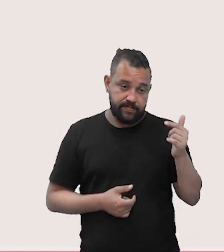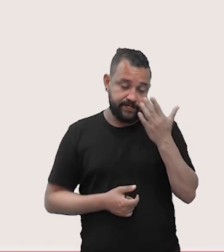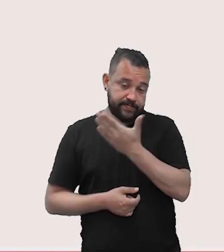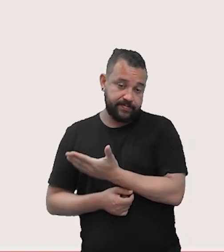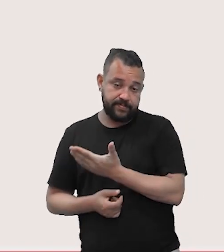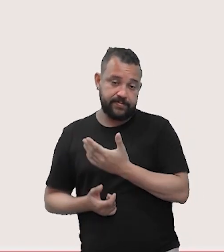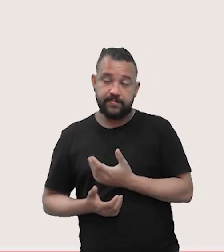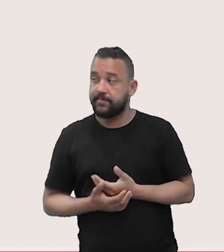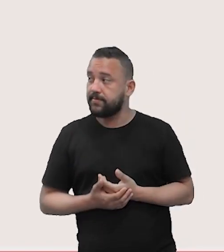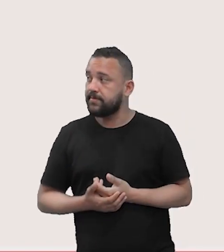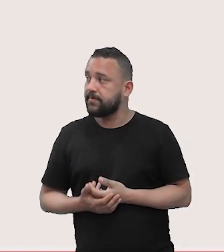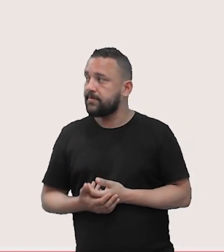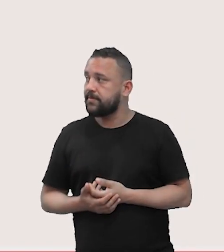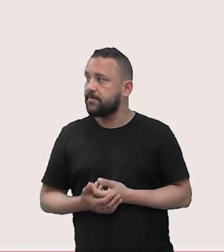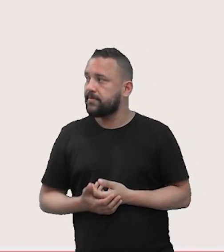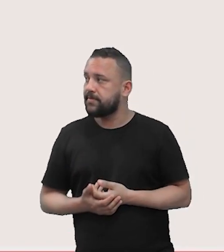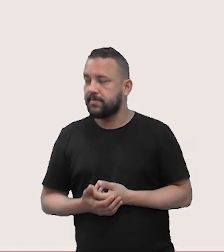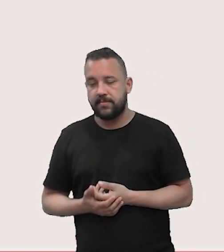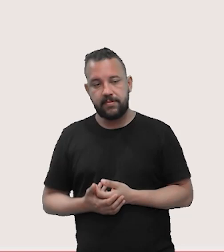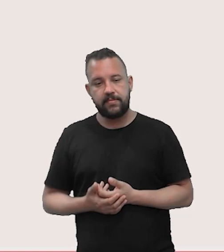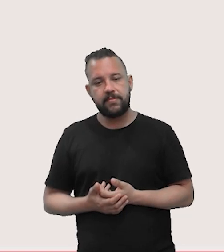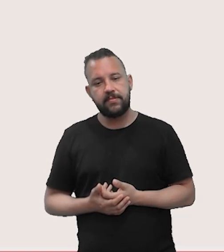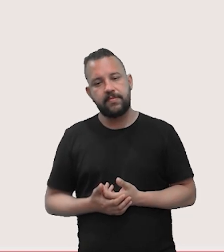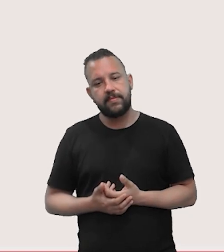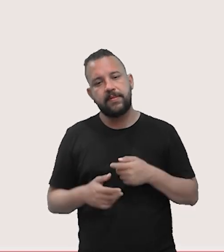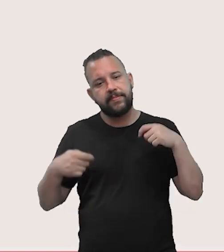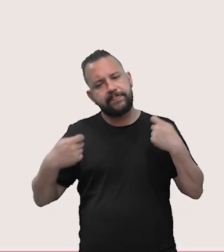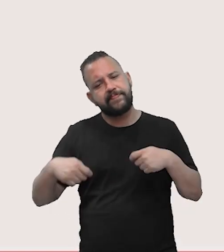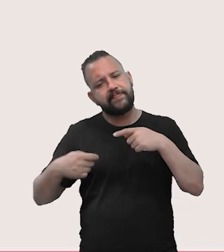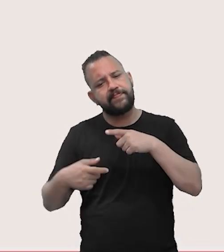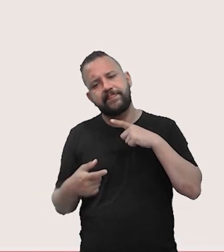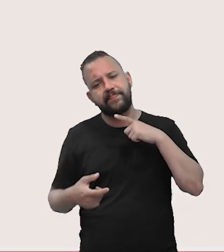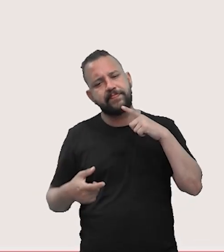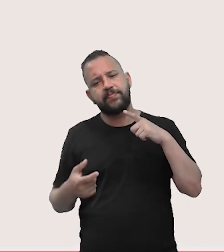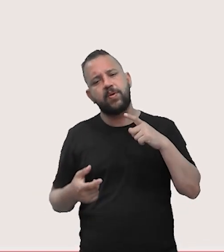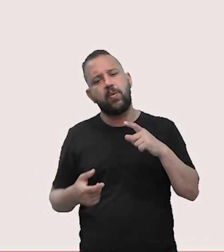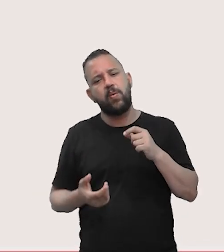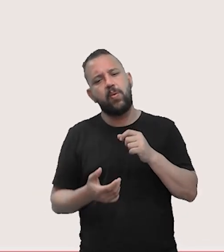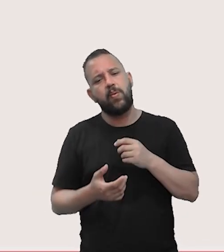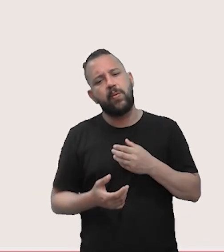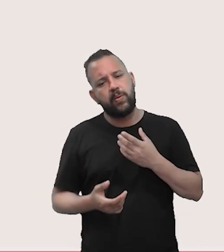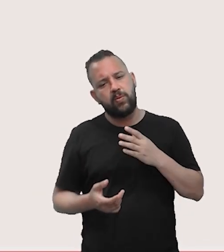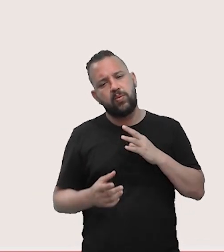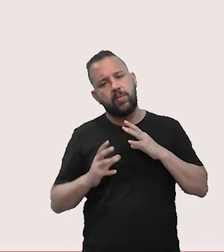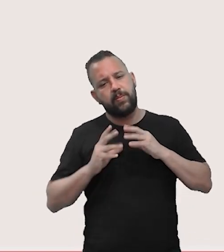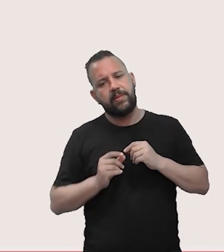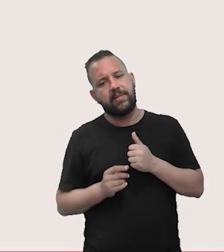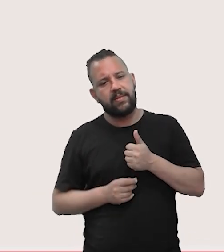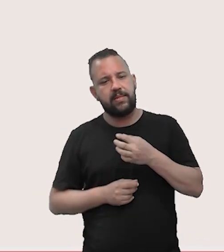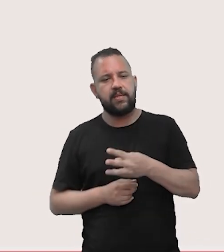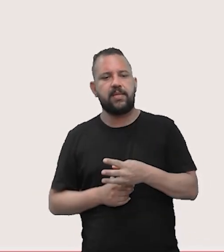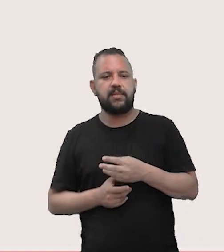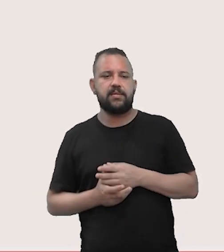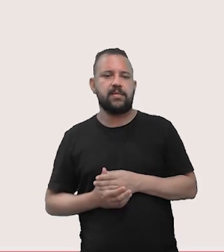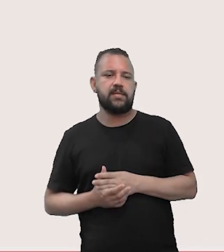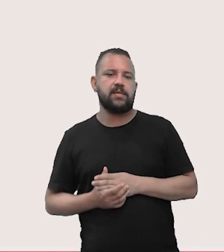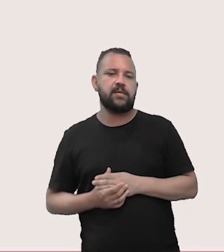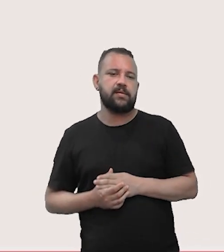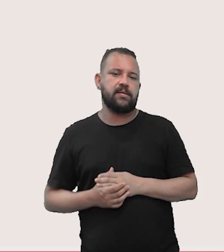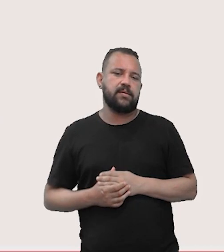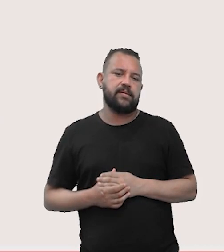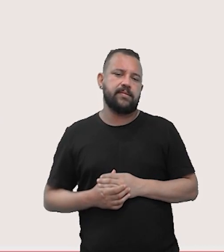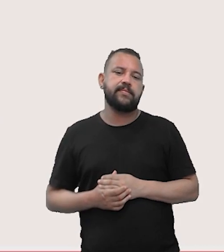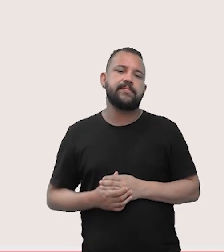90 menos 77. Eu vou precisar aqui que esse jogador tenha um total de 13 pontos feitos.